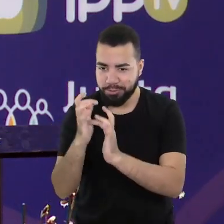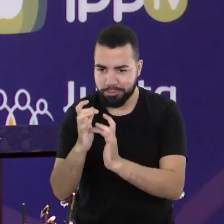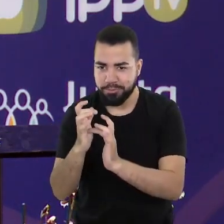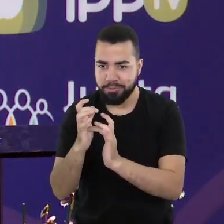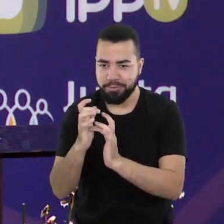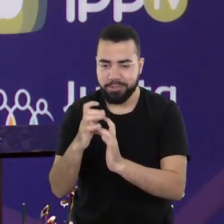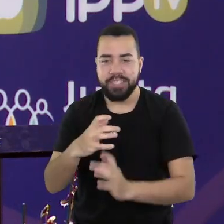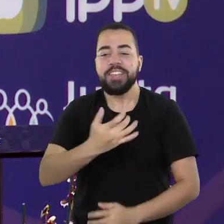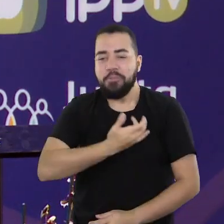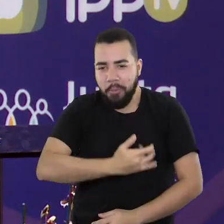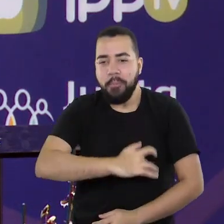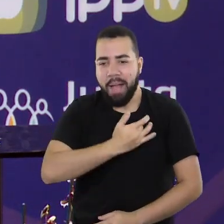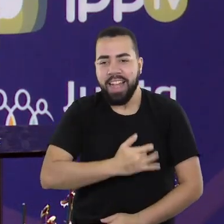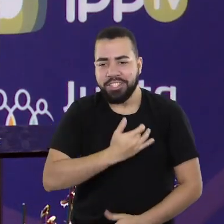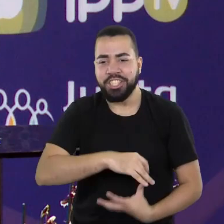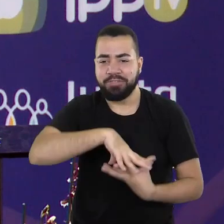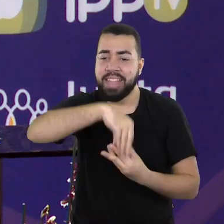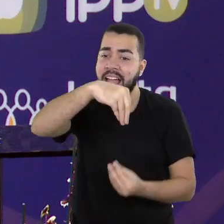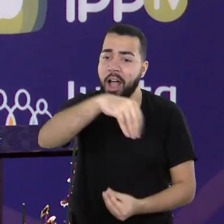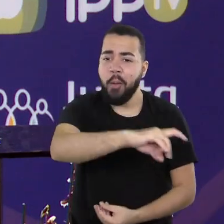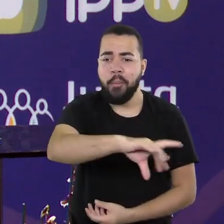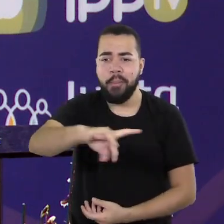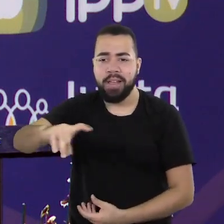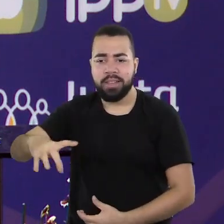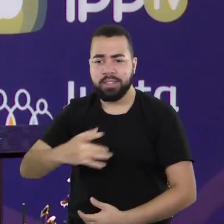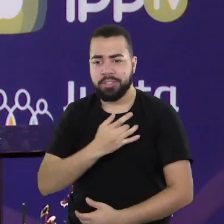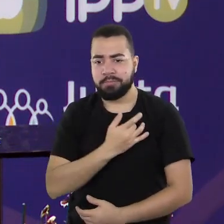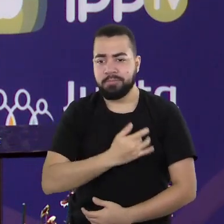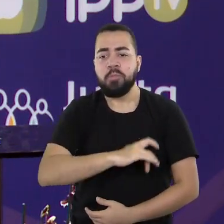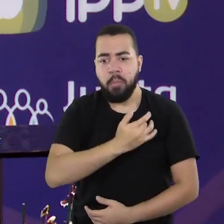das almas, ele teve compaixão dos enfermos,